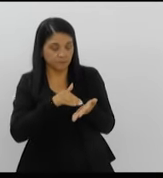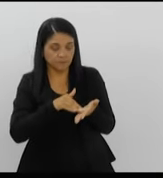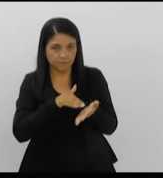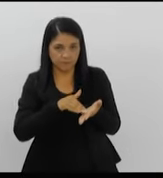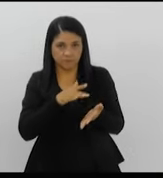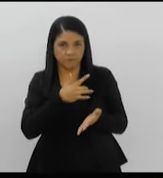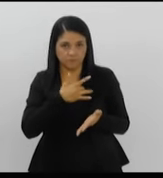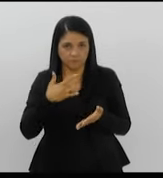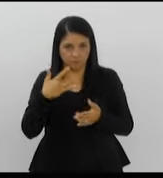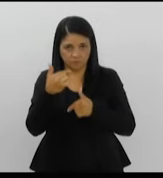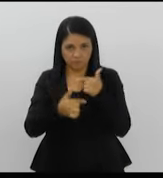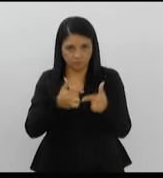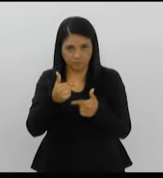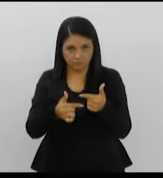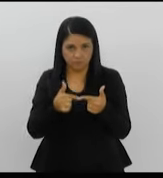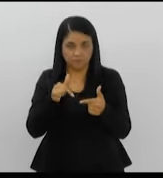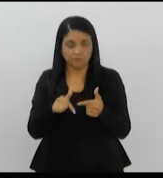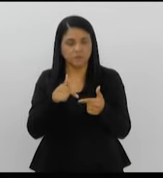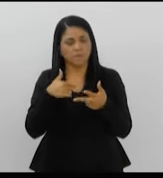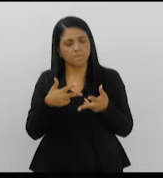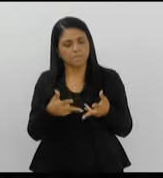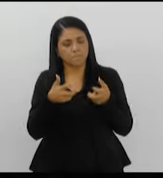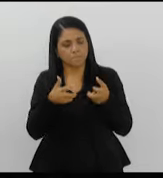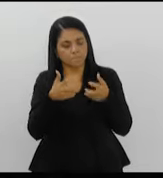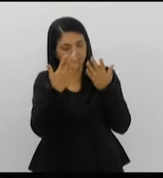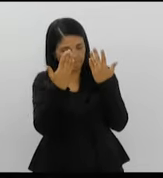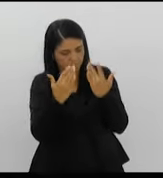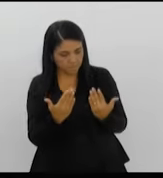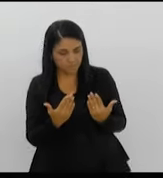Saúde, nós verificamos aqui, né,